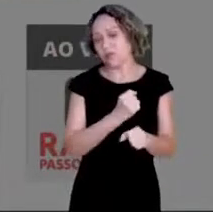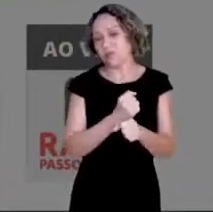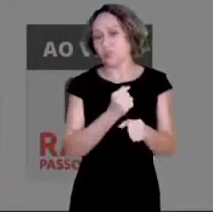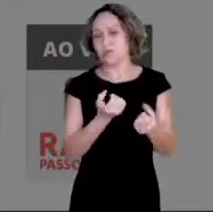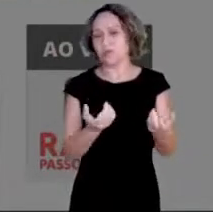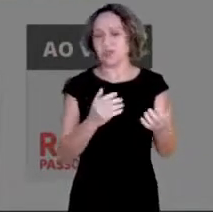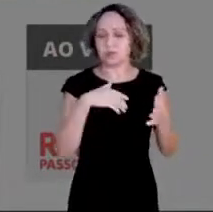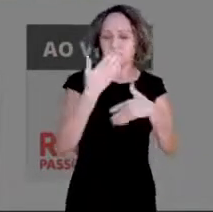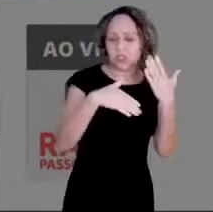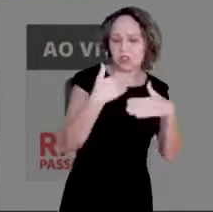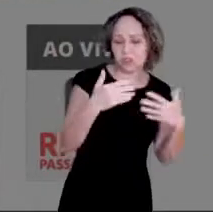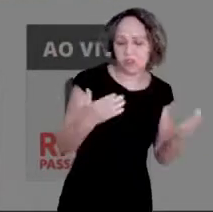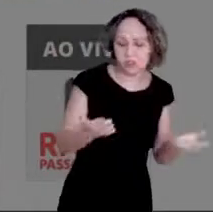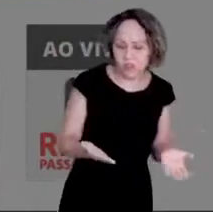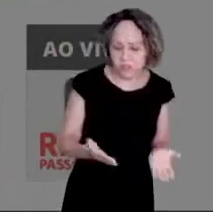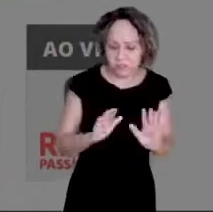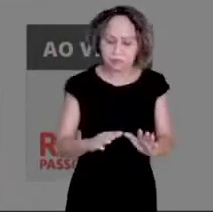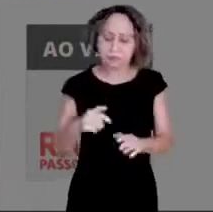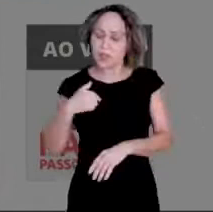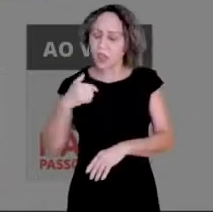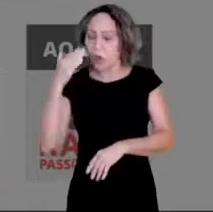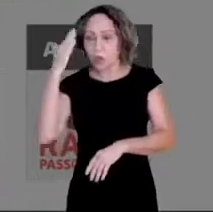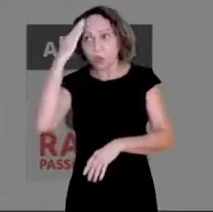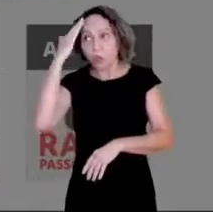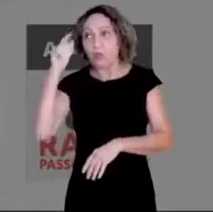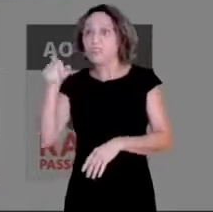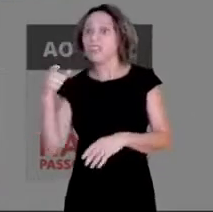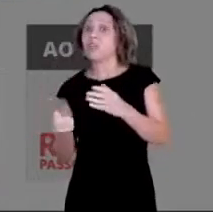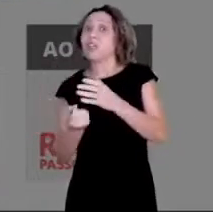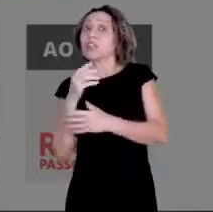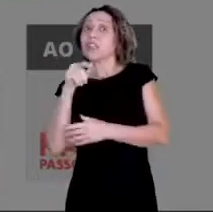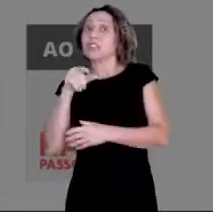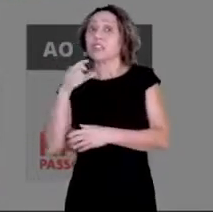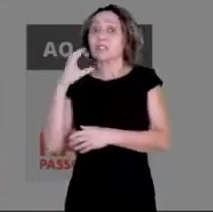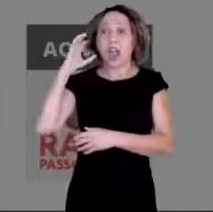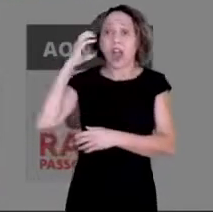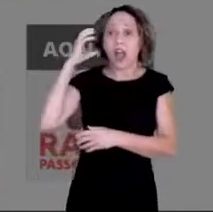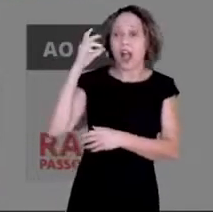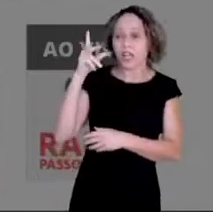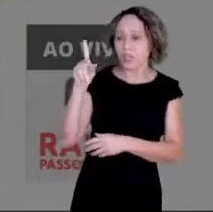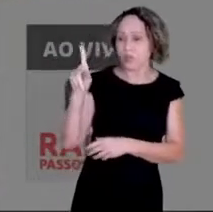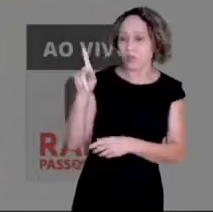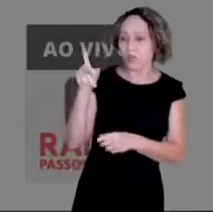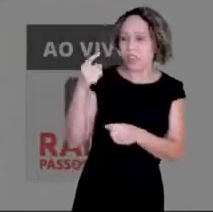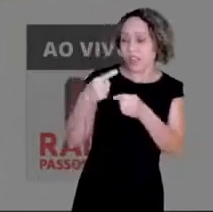sua opinião, de que forma, Lula, o brasileiro vai encontrar um preço mais justo nas bombas?